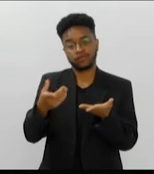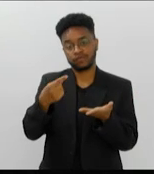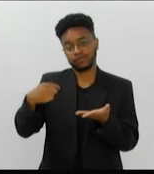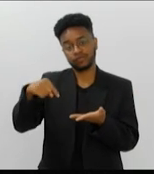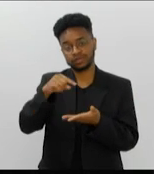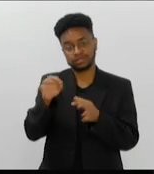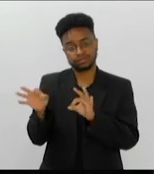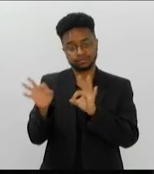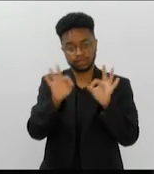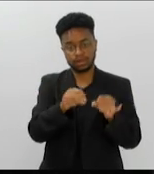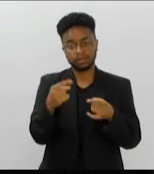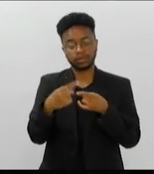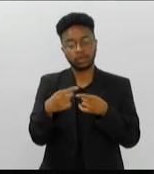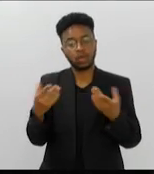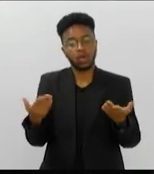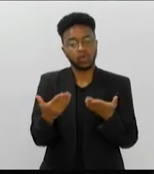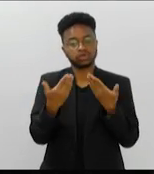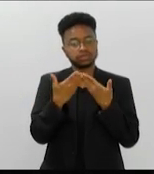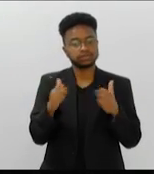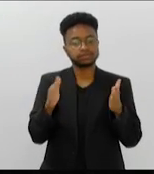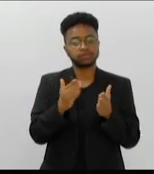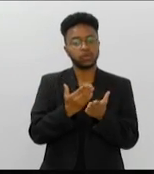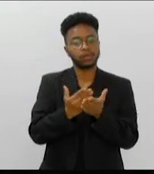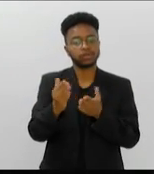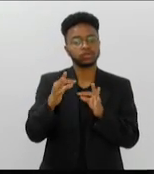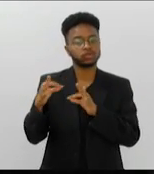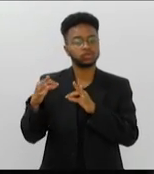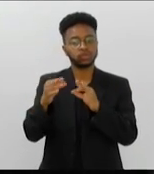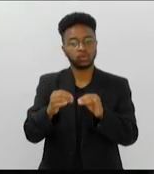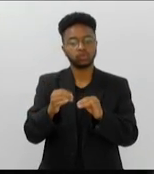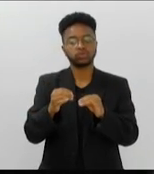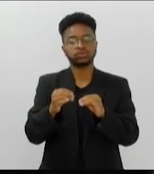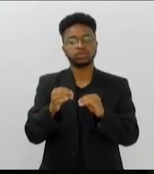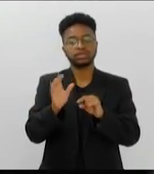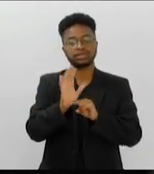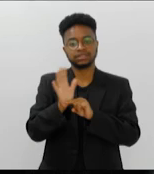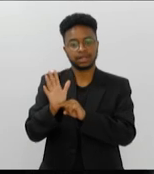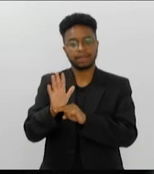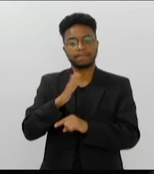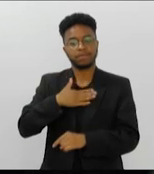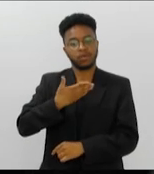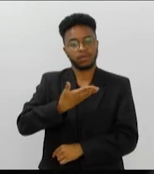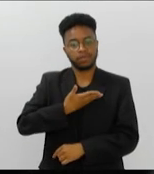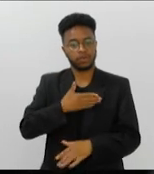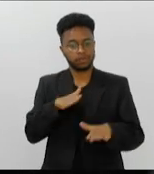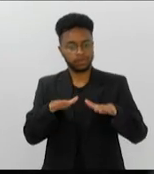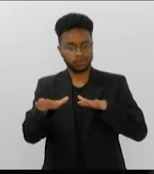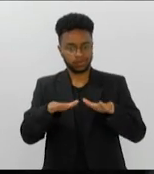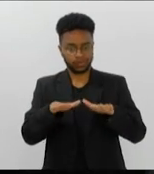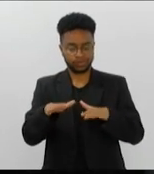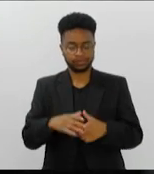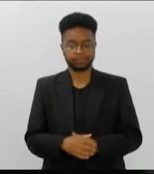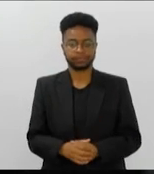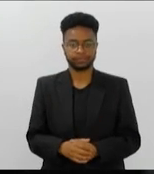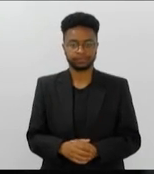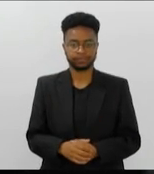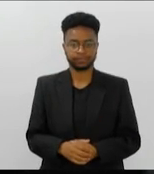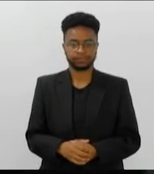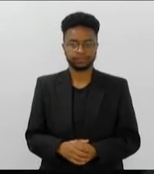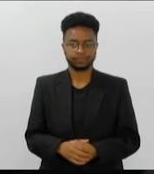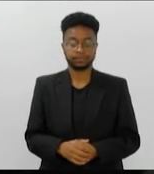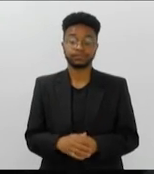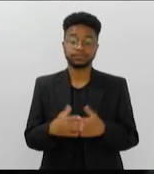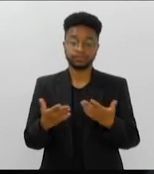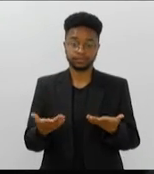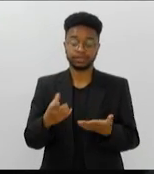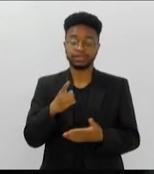vocês, porque hoje estreia em todos os cinemas nacionais My Penguin Friend, Meu Amigo Pinguim, né, que tem lá